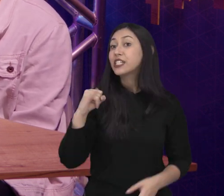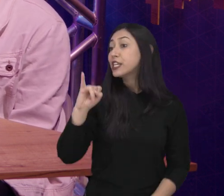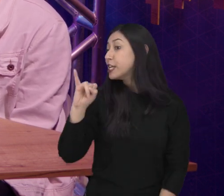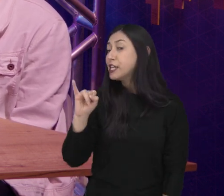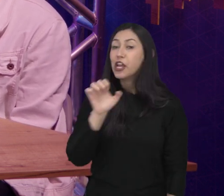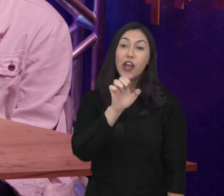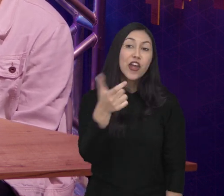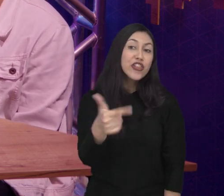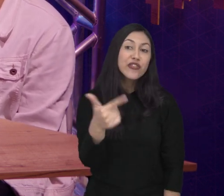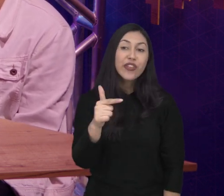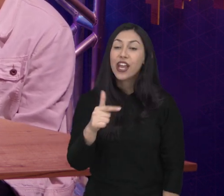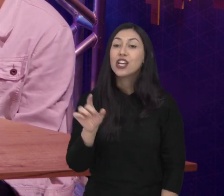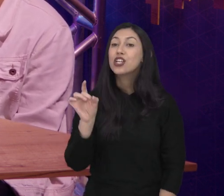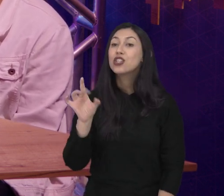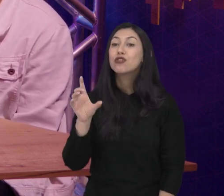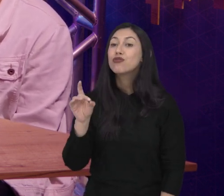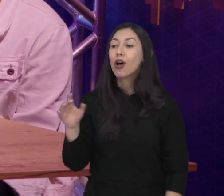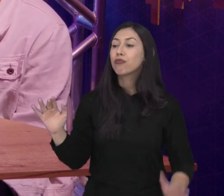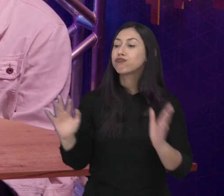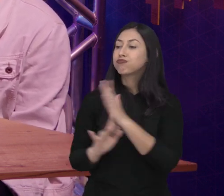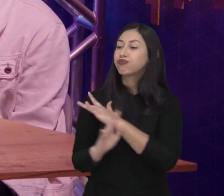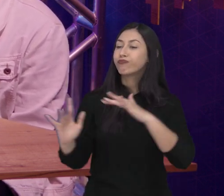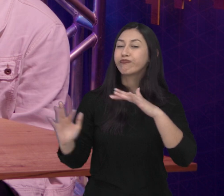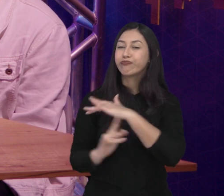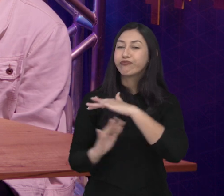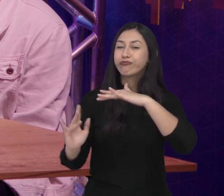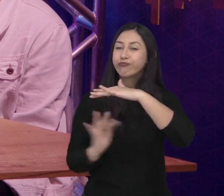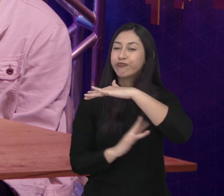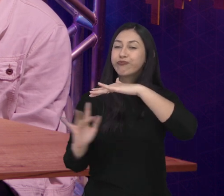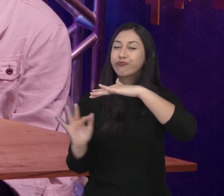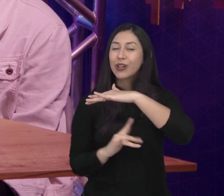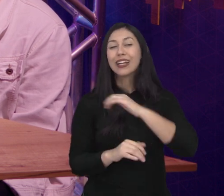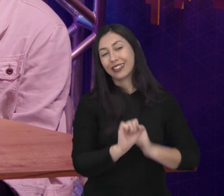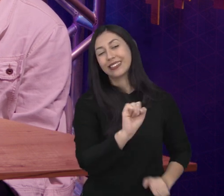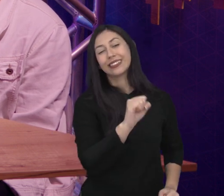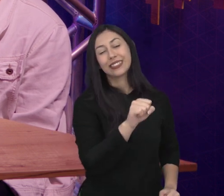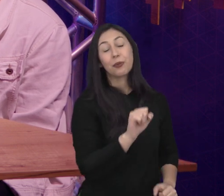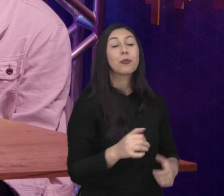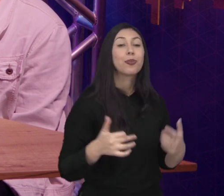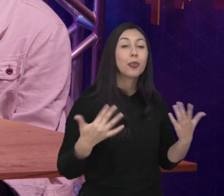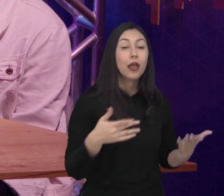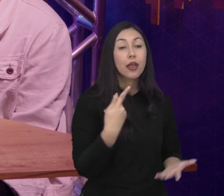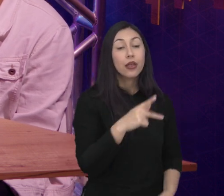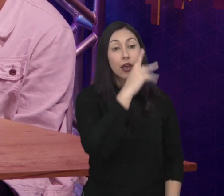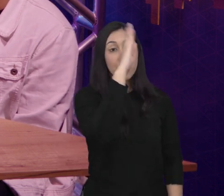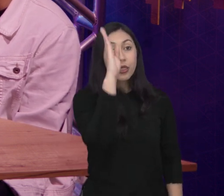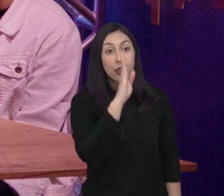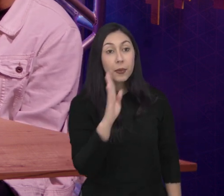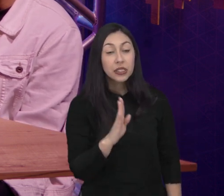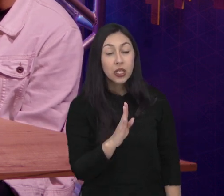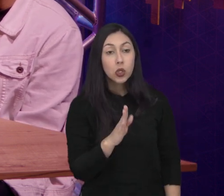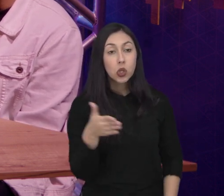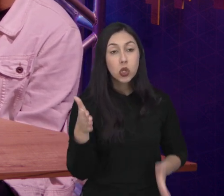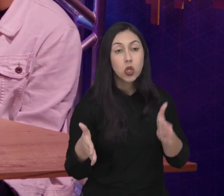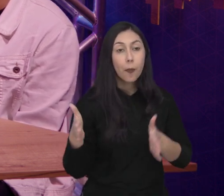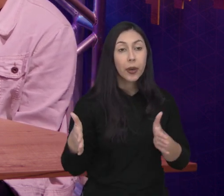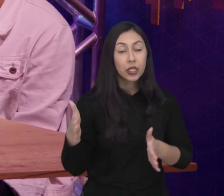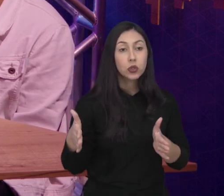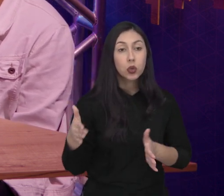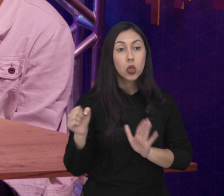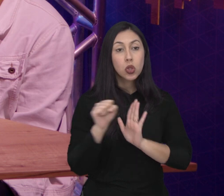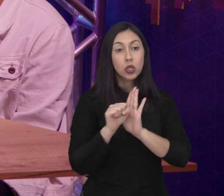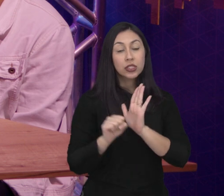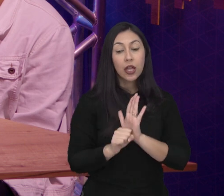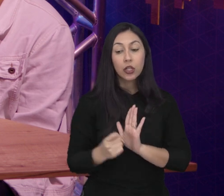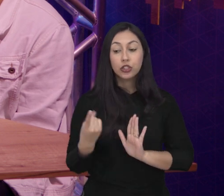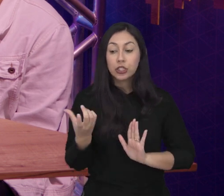aqui, né? Só tá mudando por aqui. Exatamente. Então a gente tem, gente, aqui no Brasil, os séculos, entre os séculos, né,